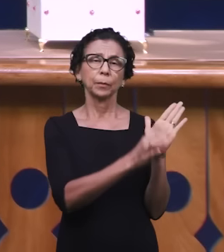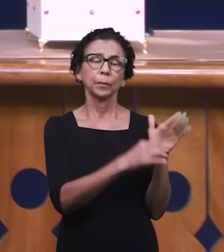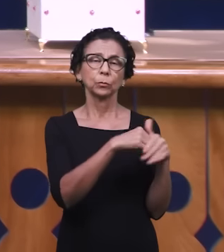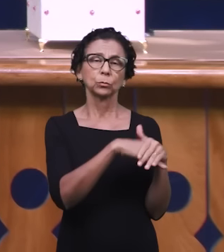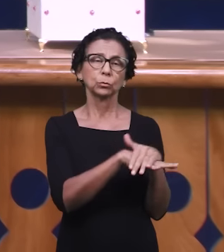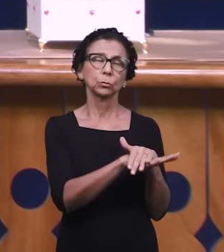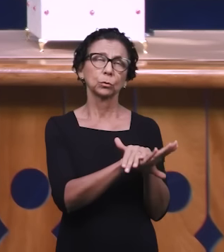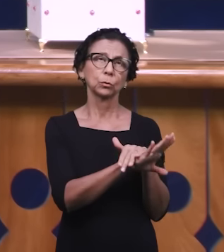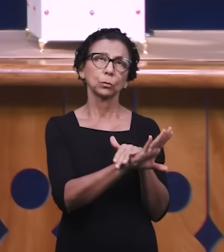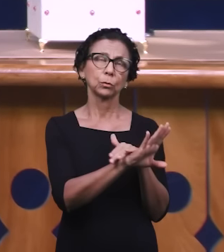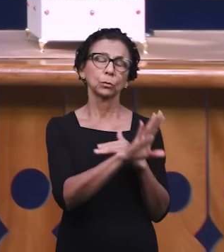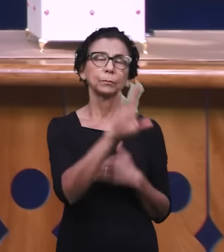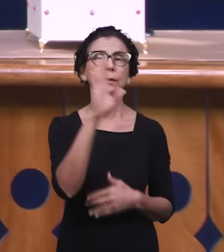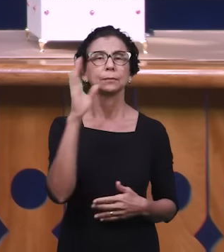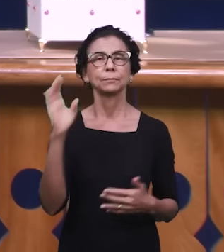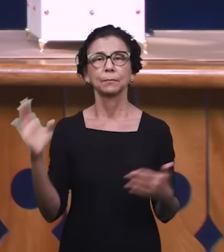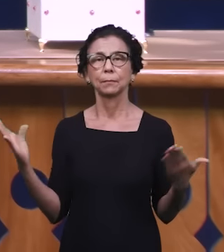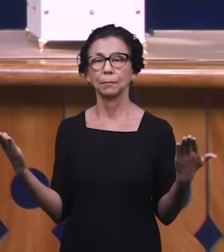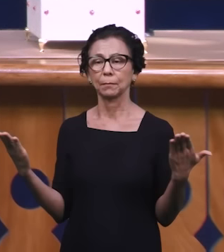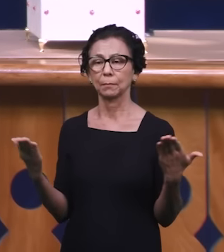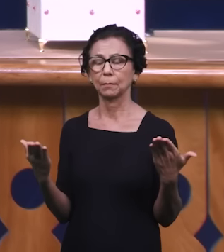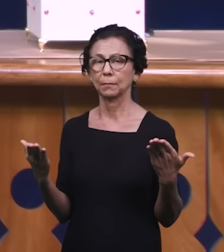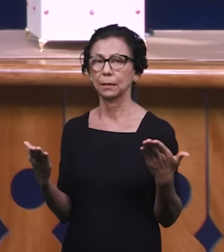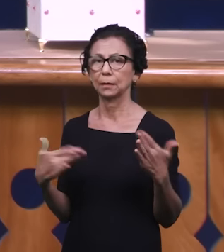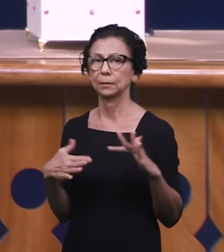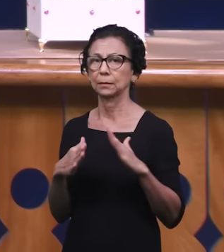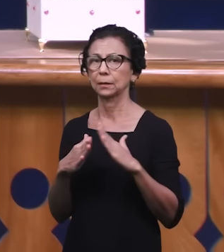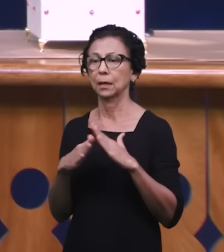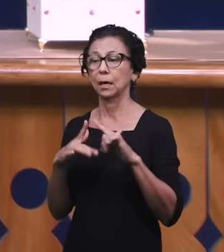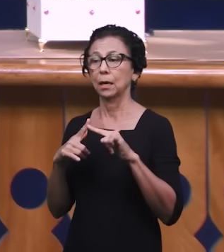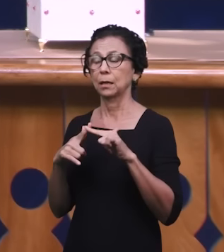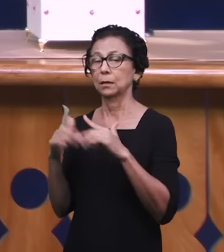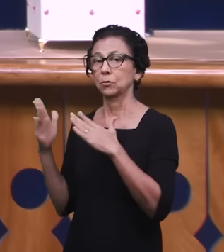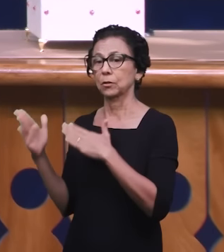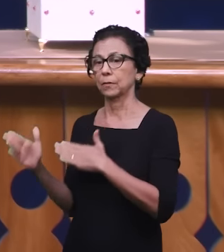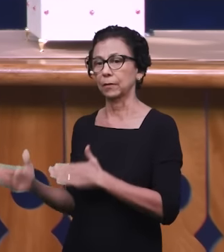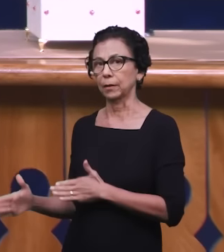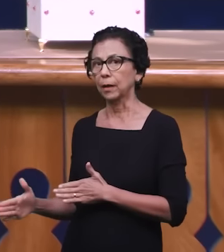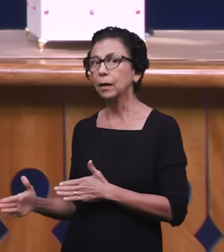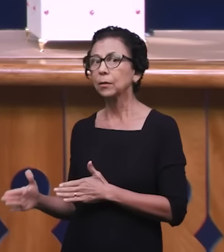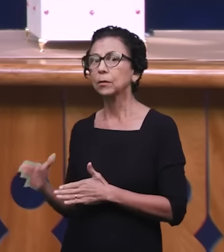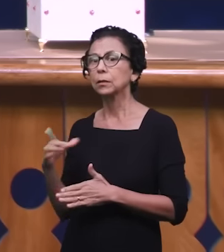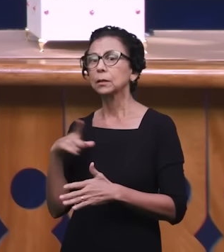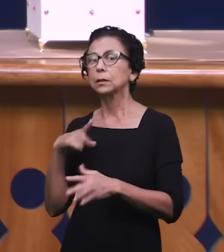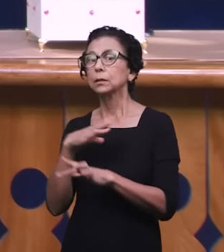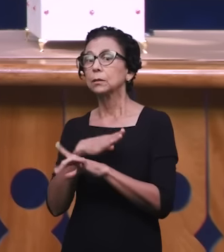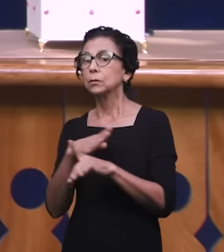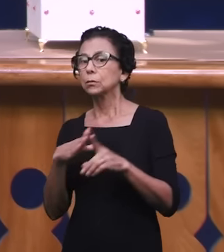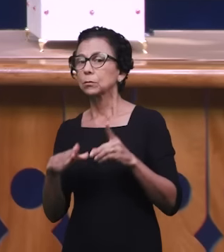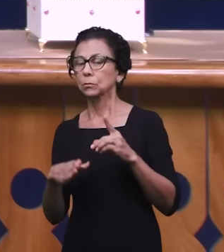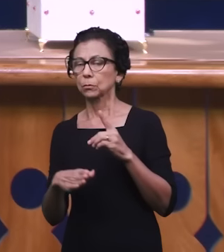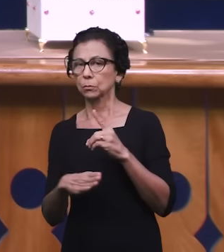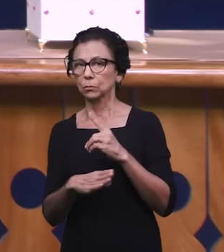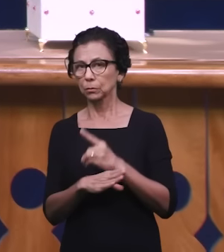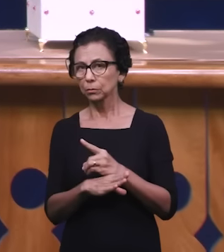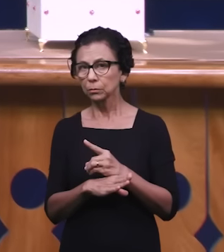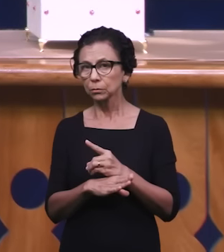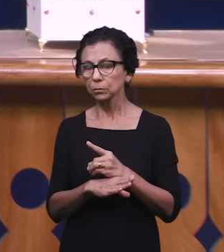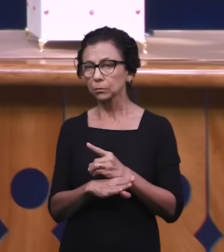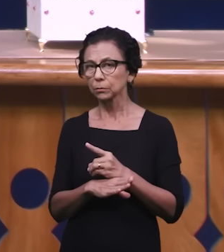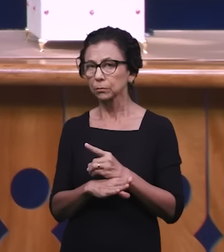Mas a bênção do culto desta obra, do culto em que o Senhor foi durante toda a jornada da